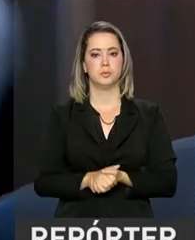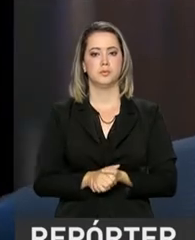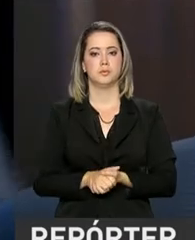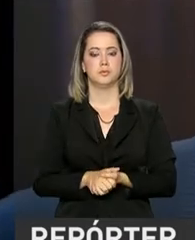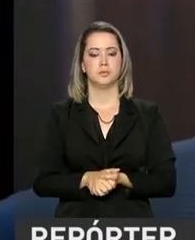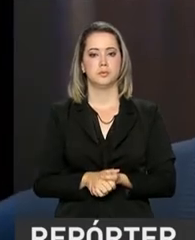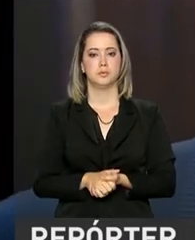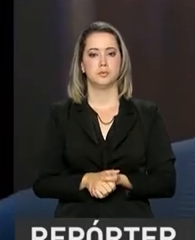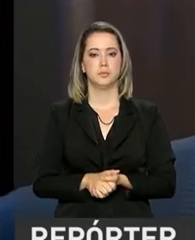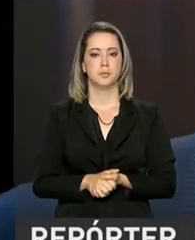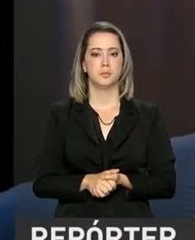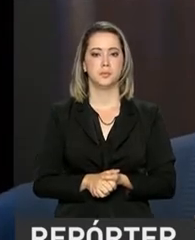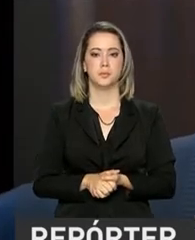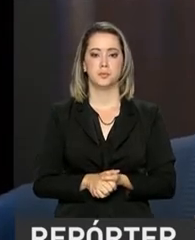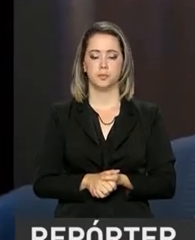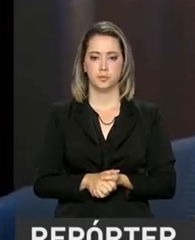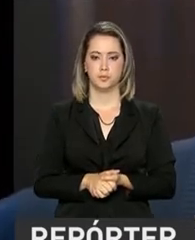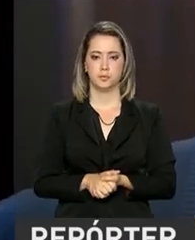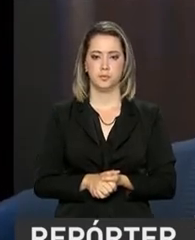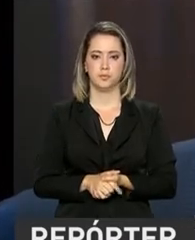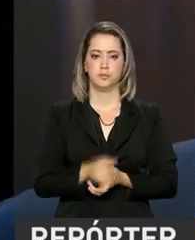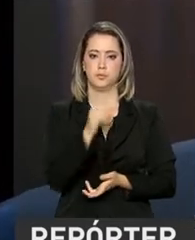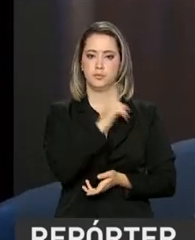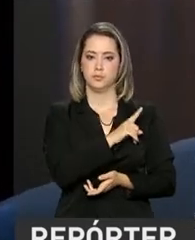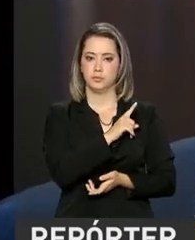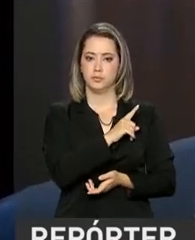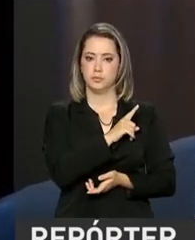empresários aí ouvindo